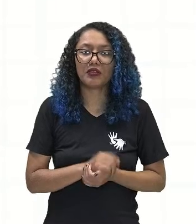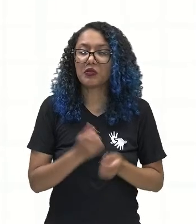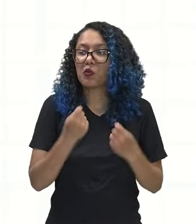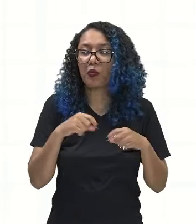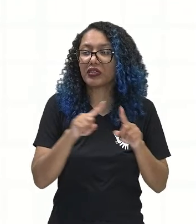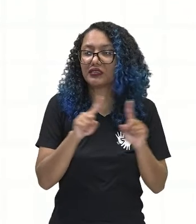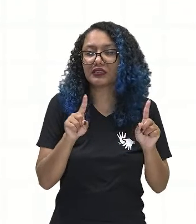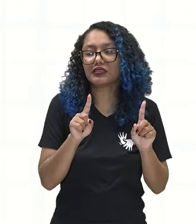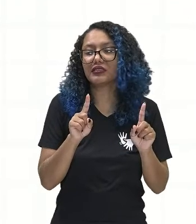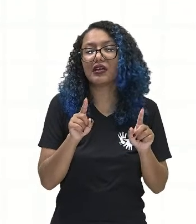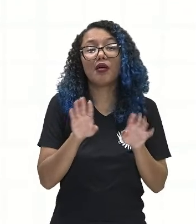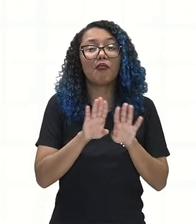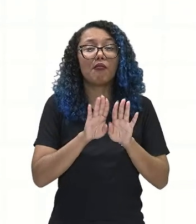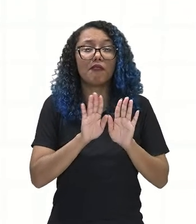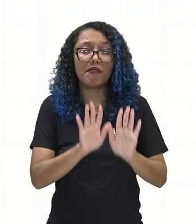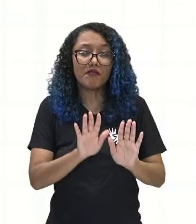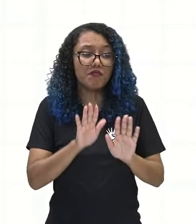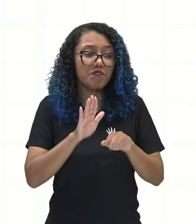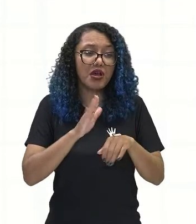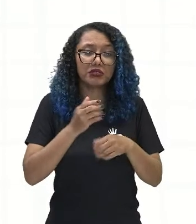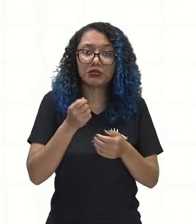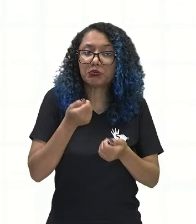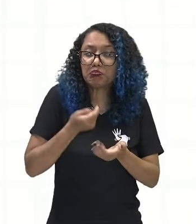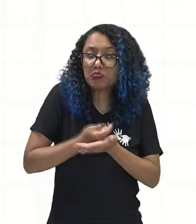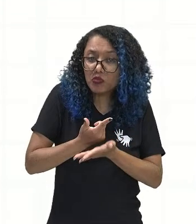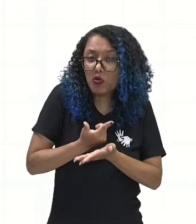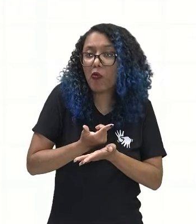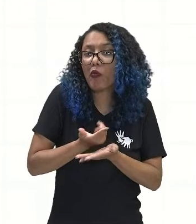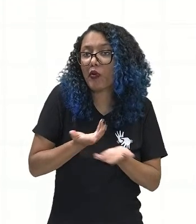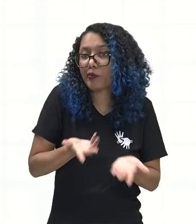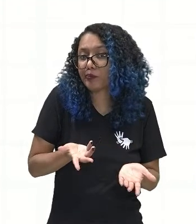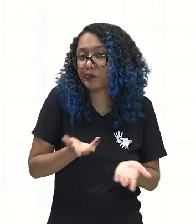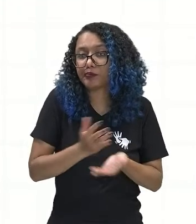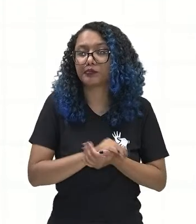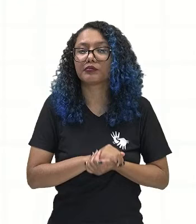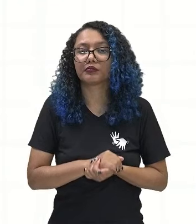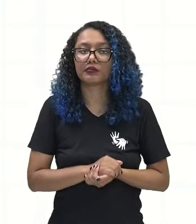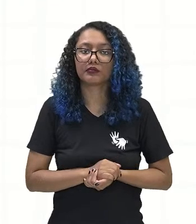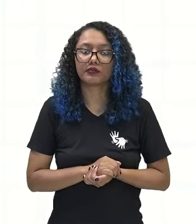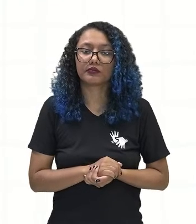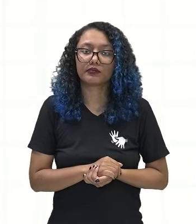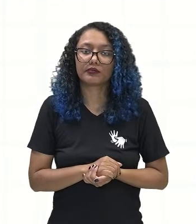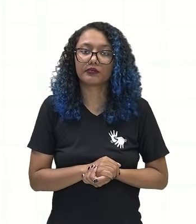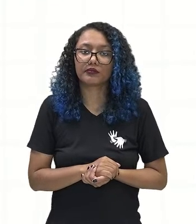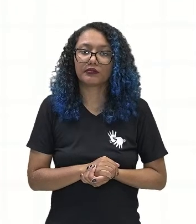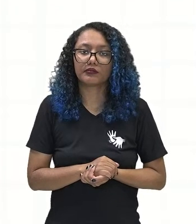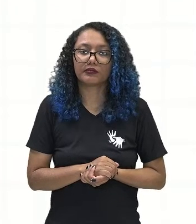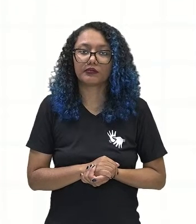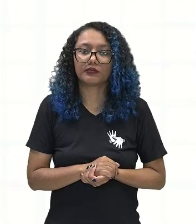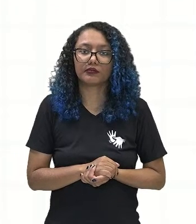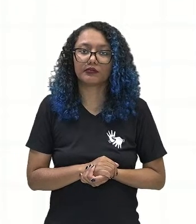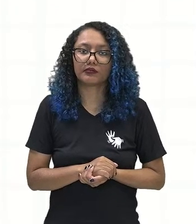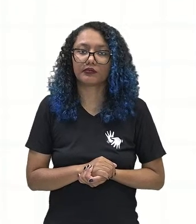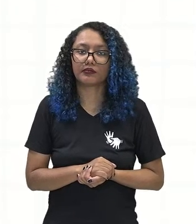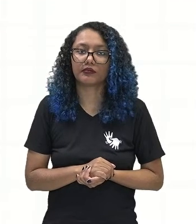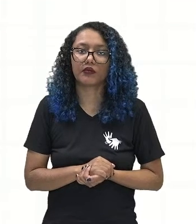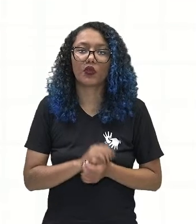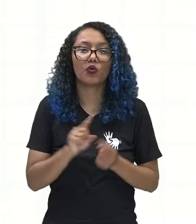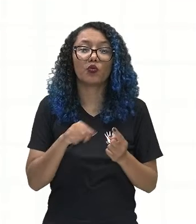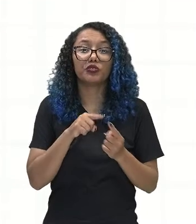necessidade, né? Então, o objetivo da publicidade é principalmente o objetivo